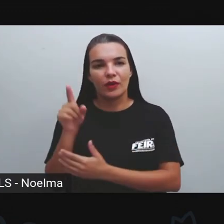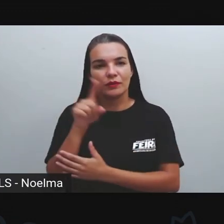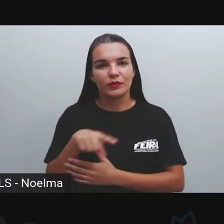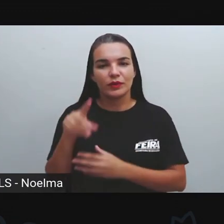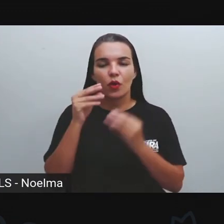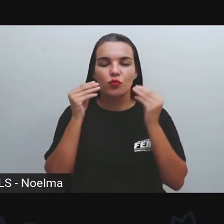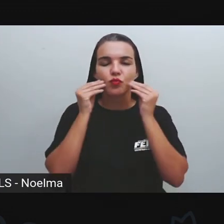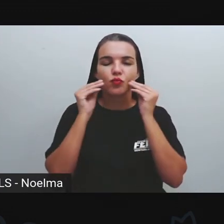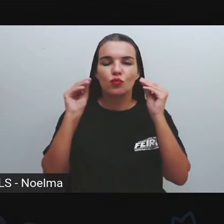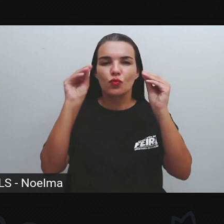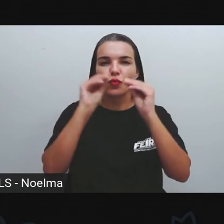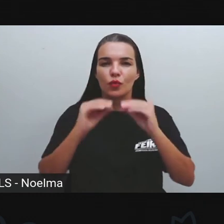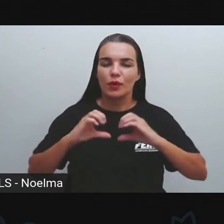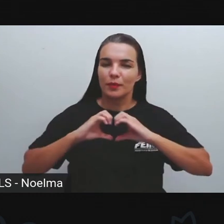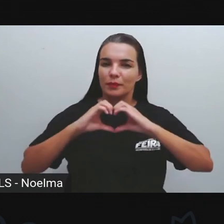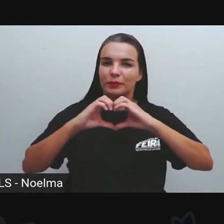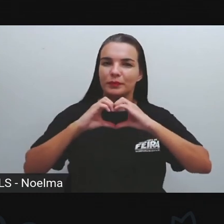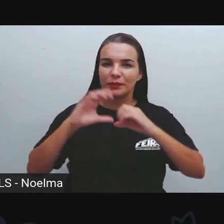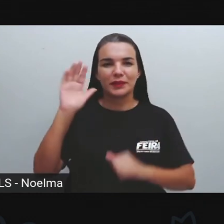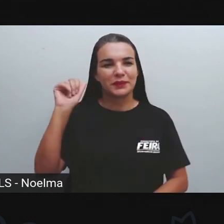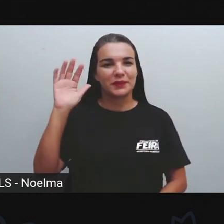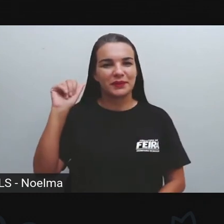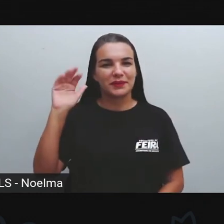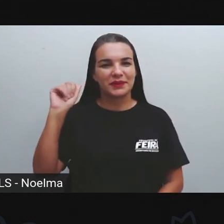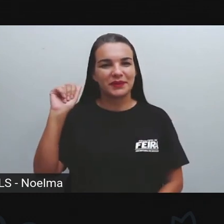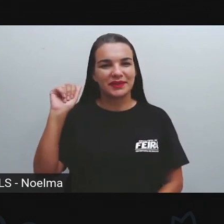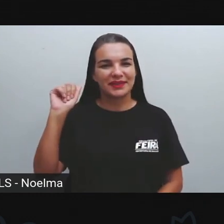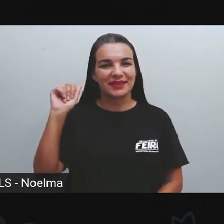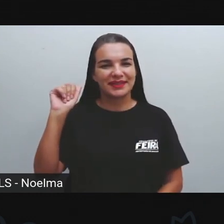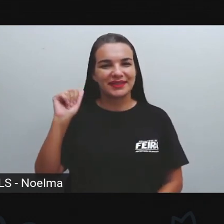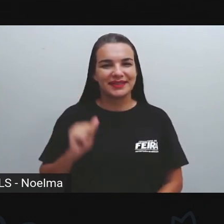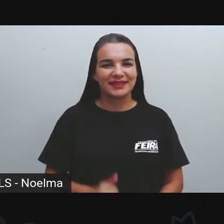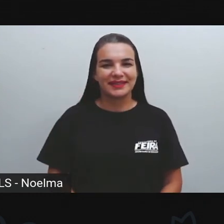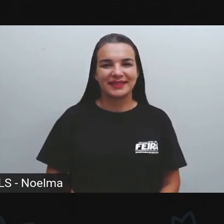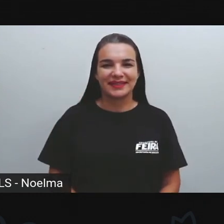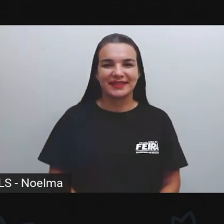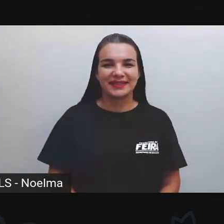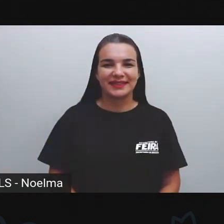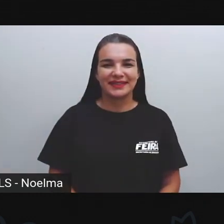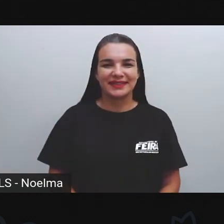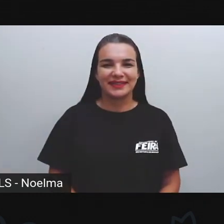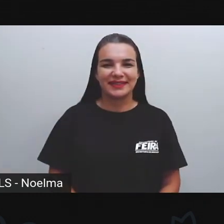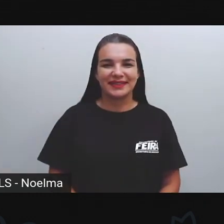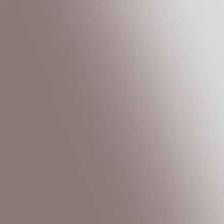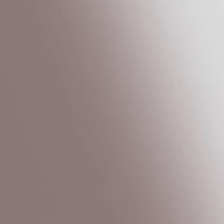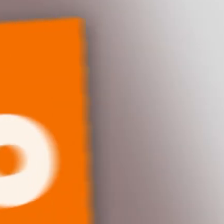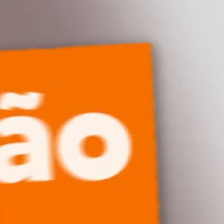Beijo no coração de cada um de vocês e até a próxima aula. Tchau, tchau. Thank you.